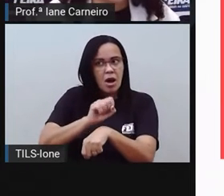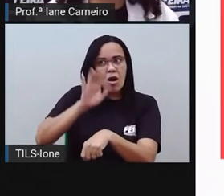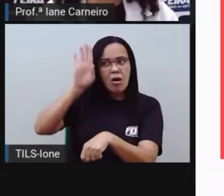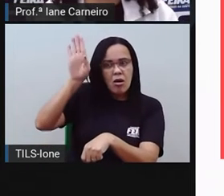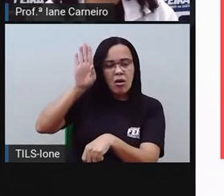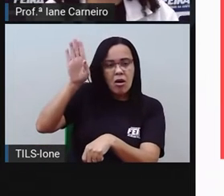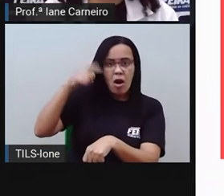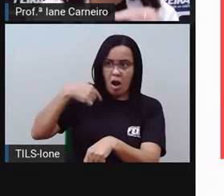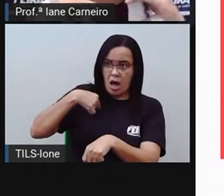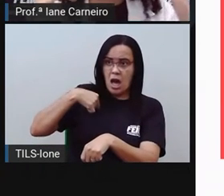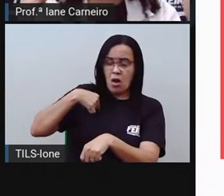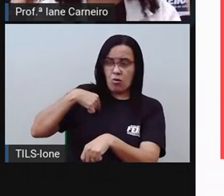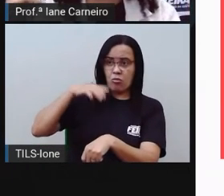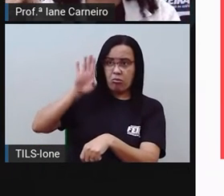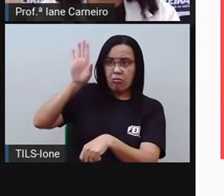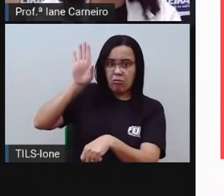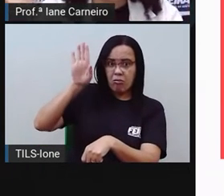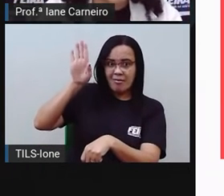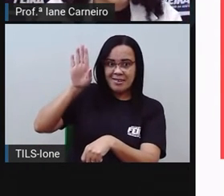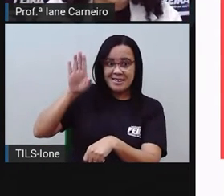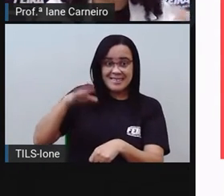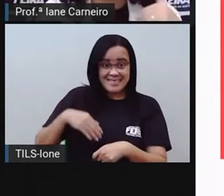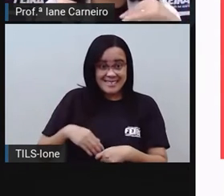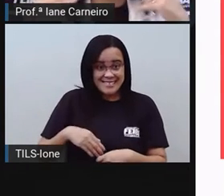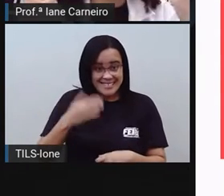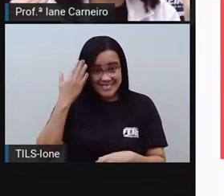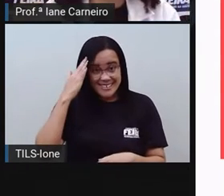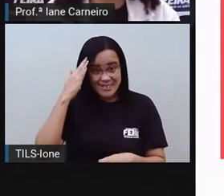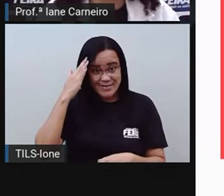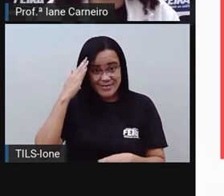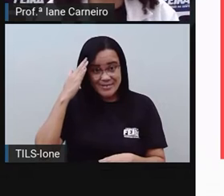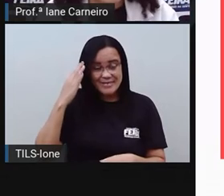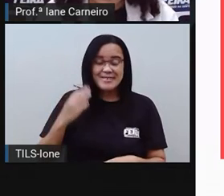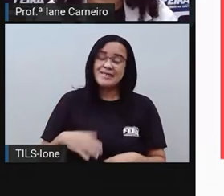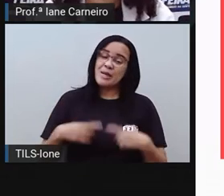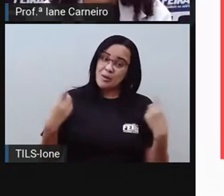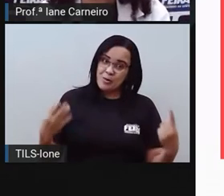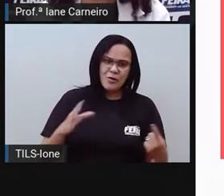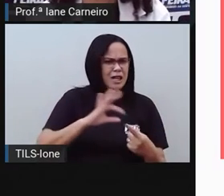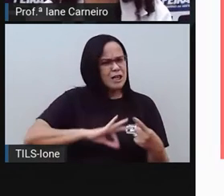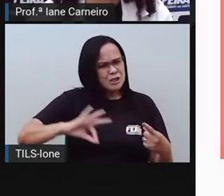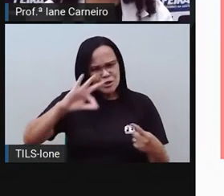na informação, para que todo mundo se entenda e todo mundo tenha o mesmo direito de falar.